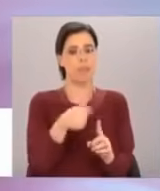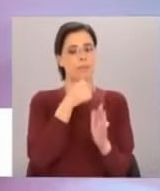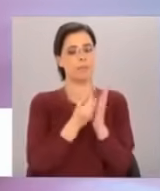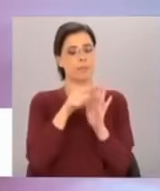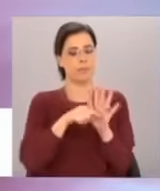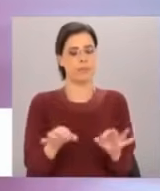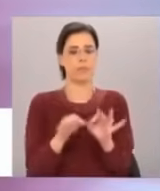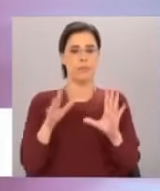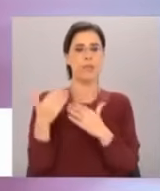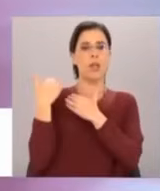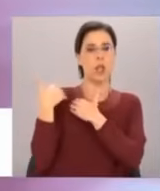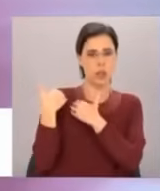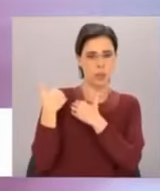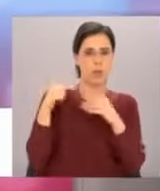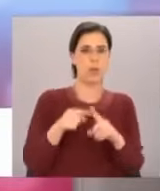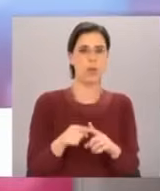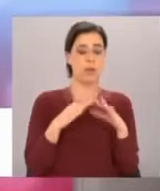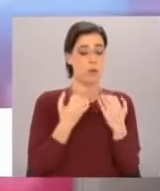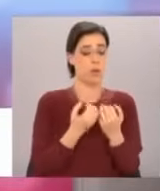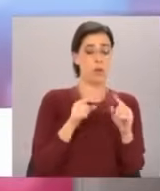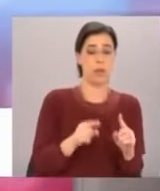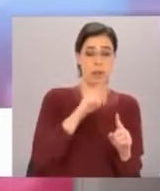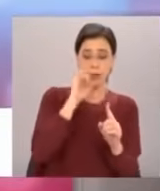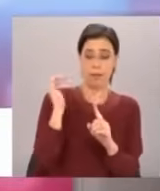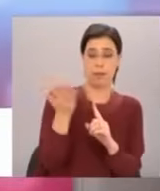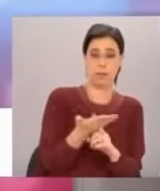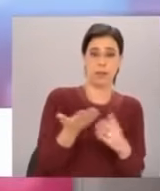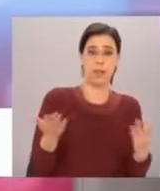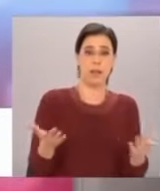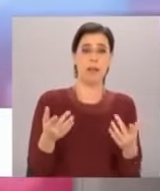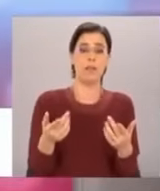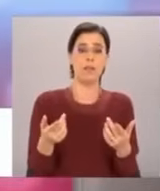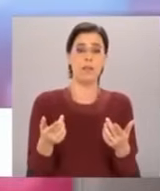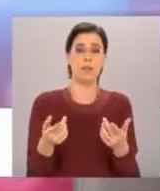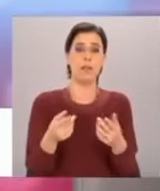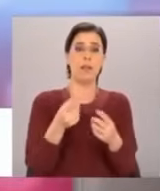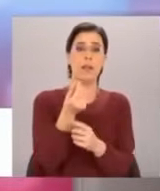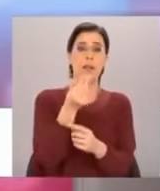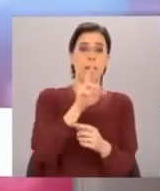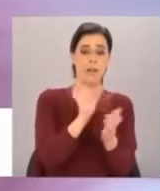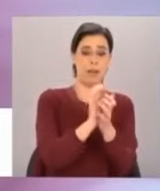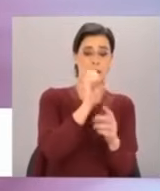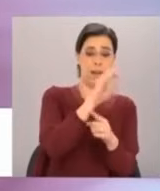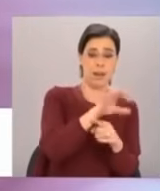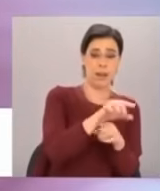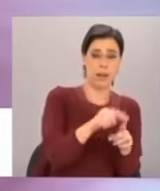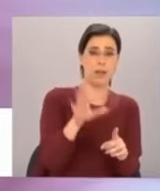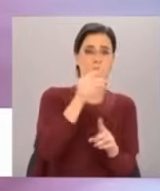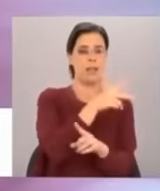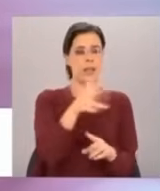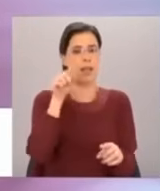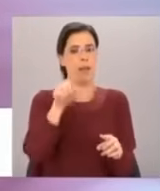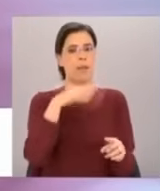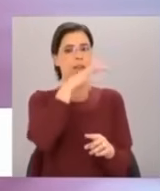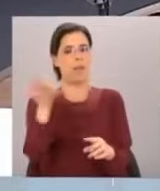ter uma medida igualmente responsável do ponto de vista Social e Ambiental foi o alargamento do da tarifa social de energia a mais de 100